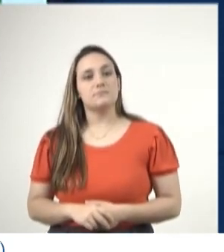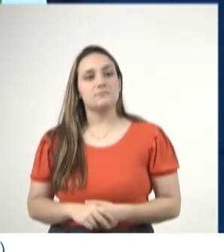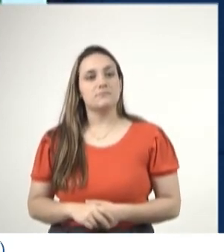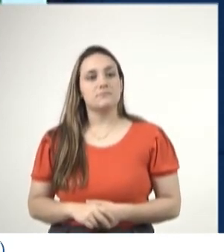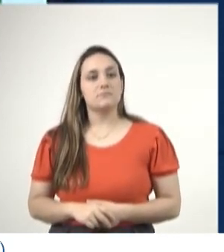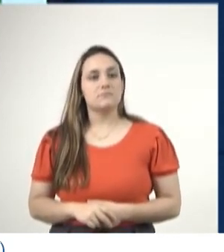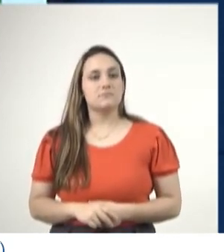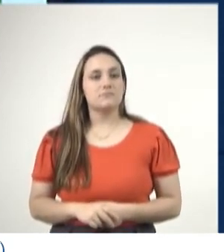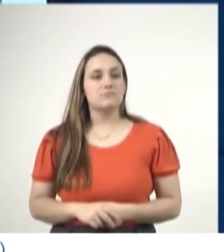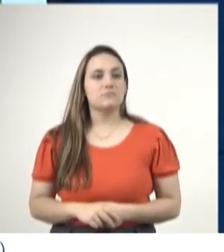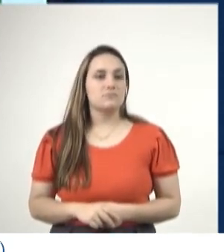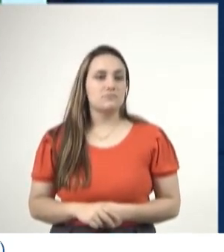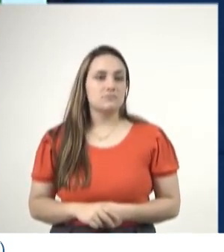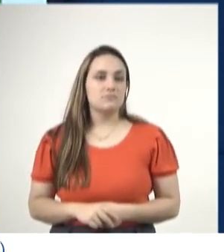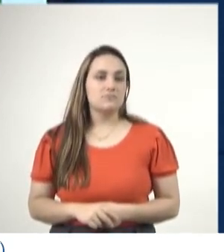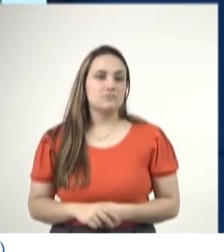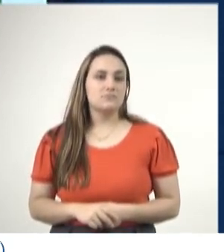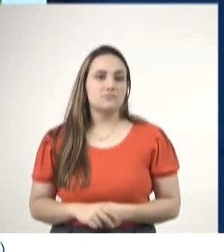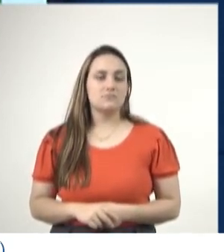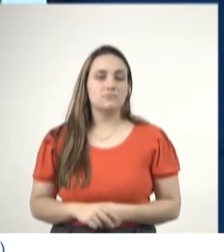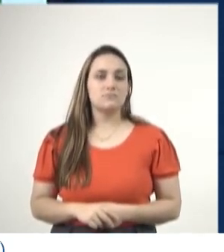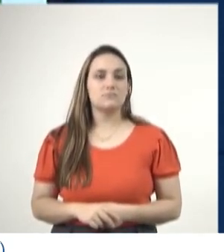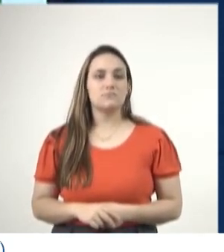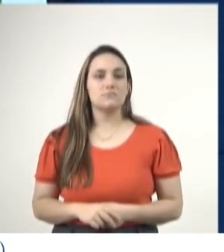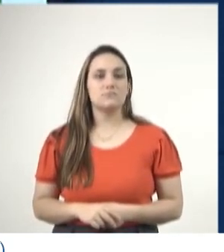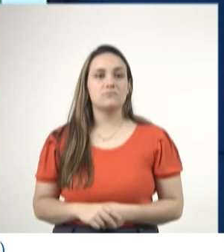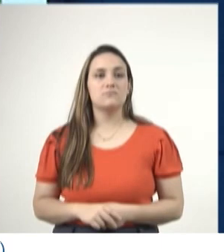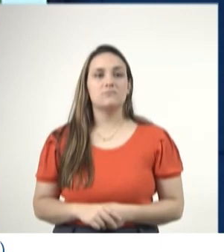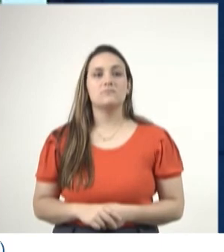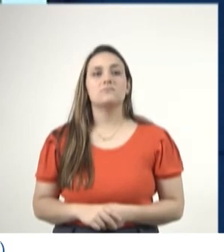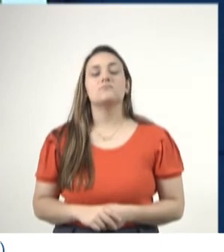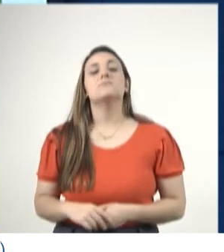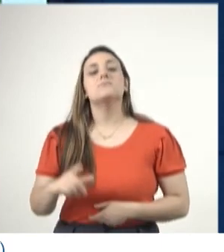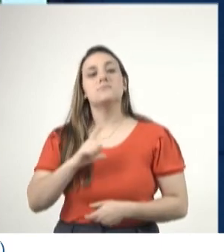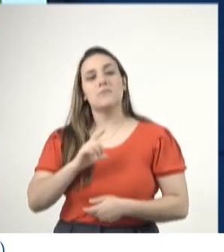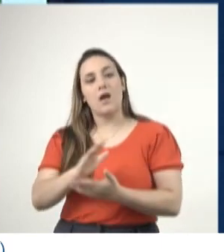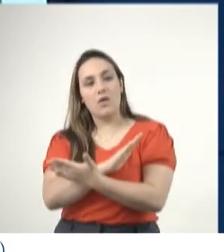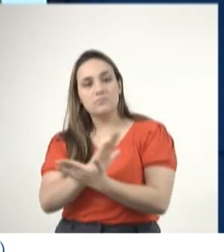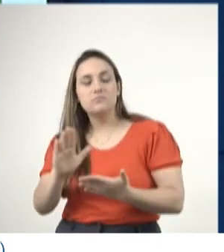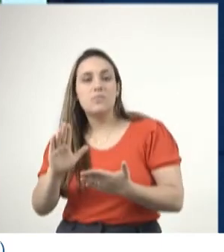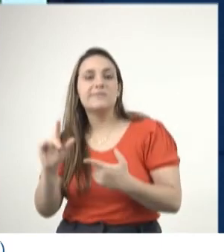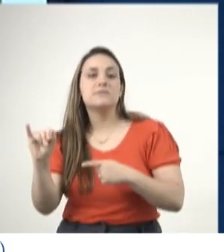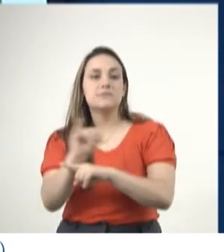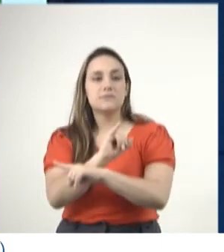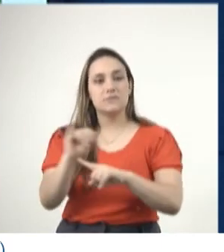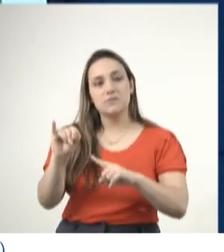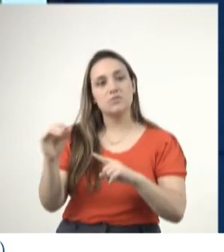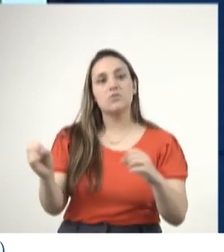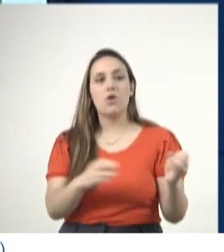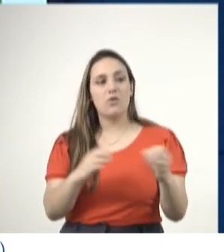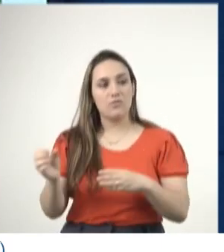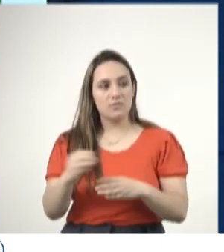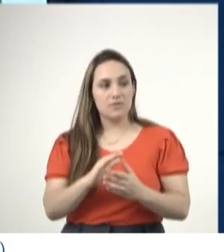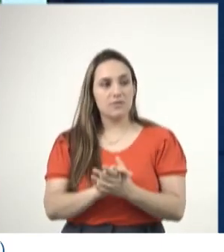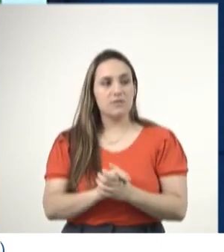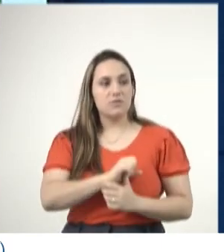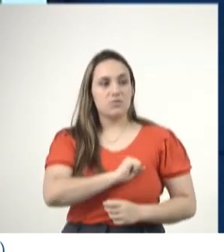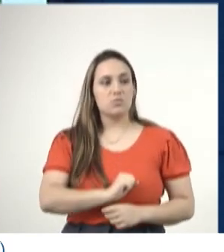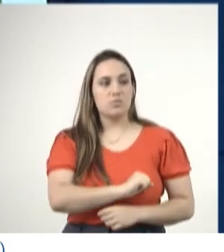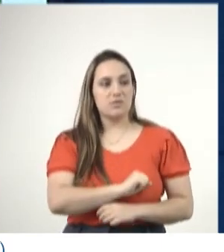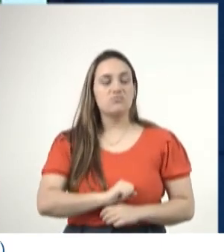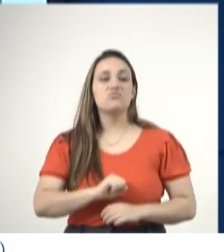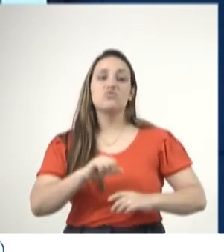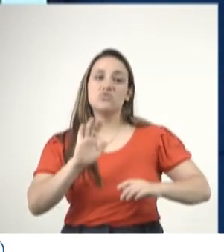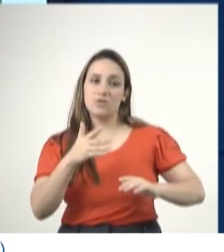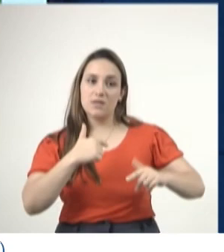Vamos ver um pouquinho do que é que eles fizeram. Isso são ações mais recentes, tá? A Suécia trabalha segurança no trânsito desde a década de